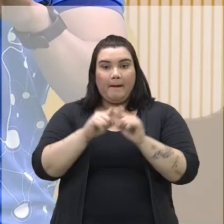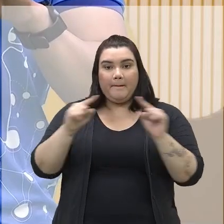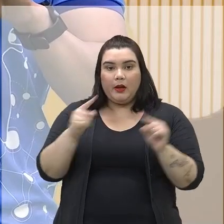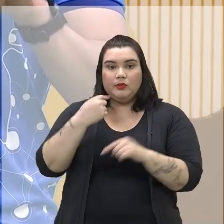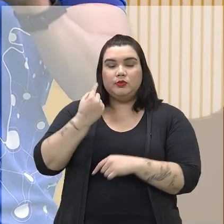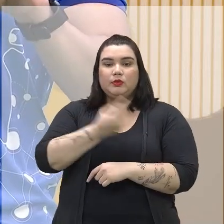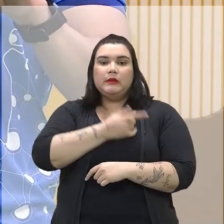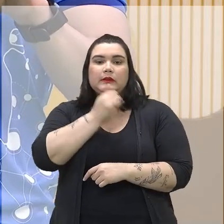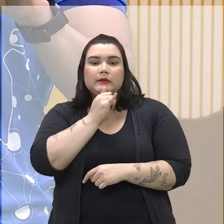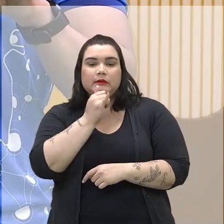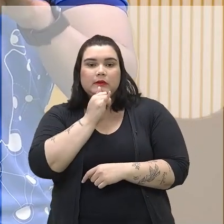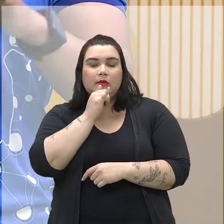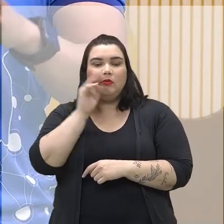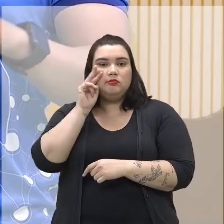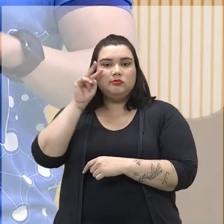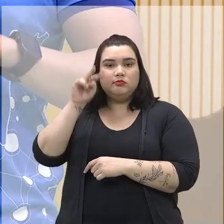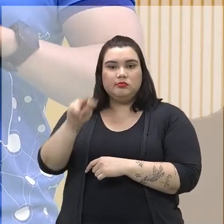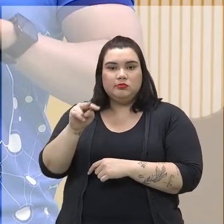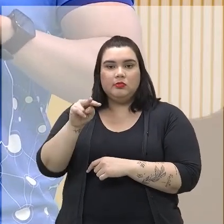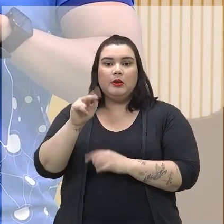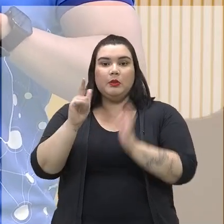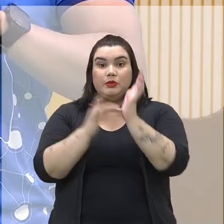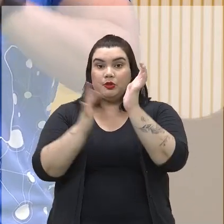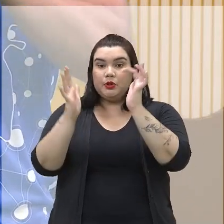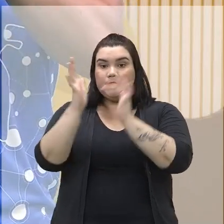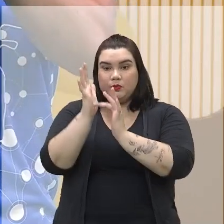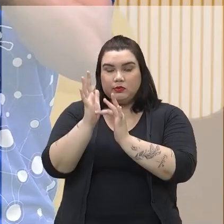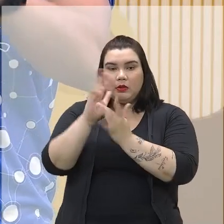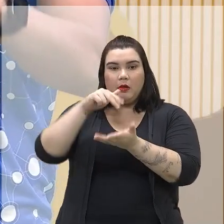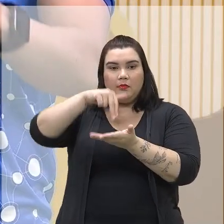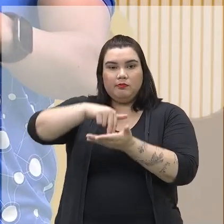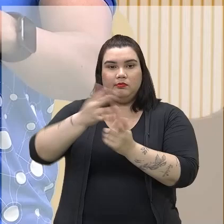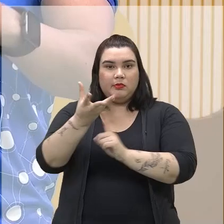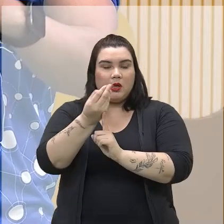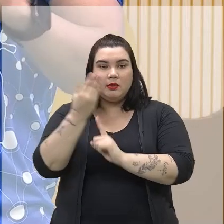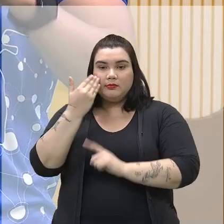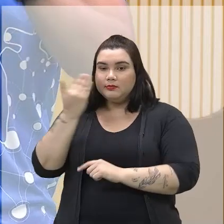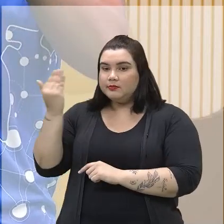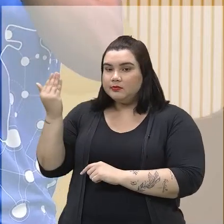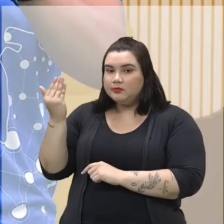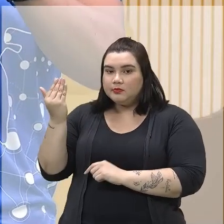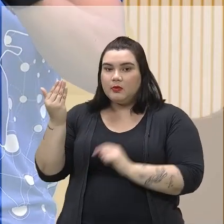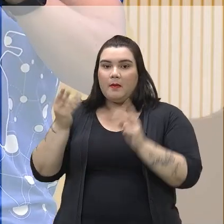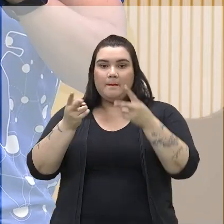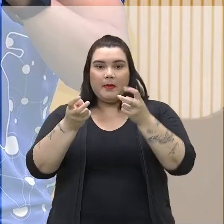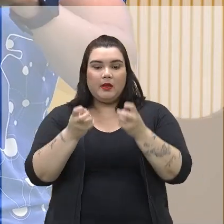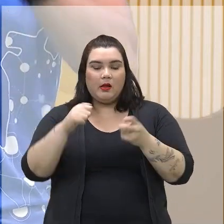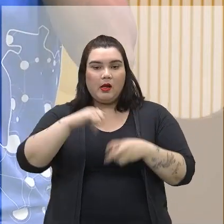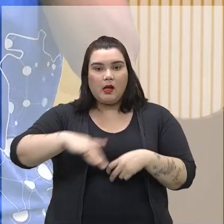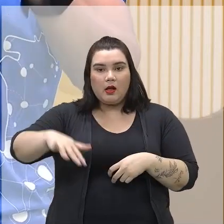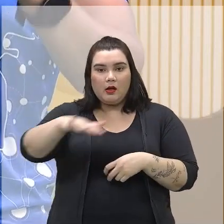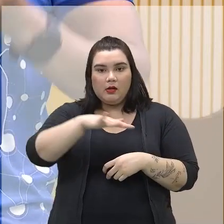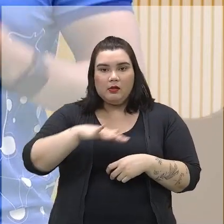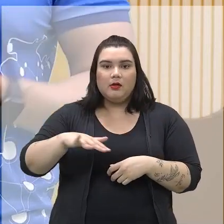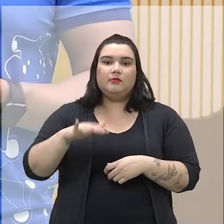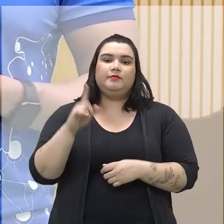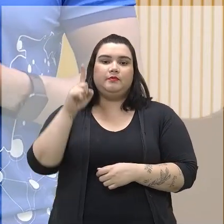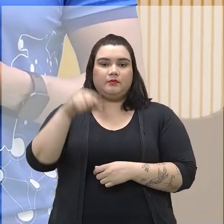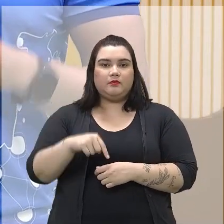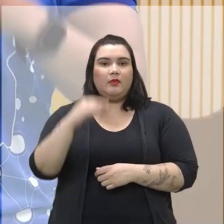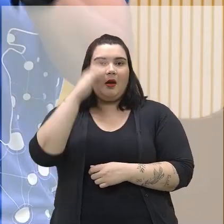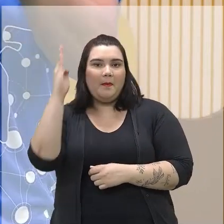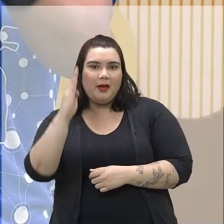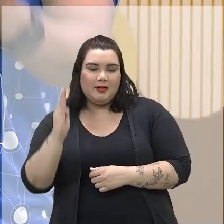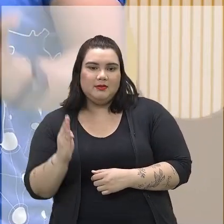por exemplo, o Cristo Redentor, a gente automaticamente identifica essa porção, esse pedacinho aqui do nosso território enquanto